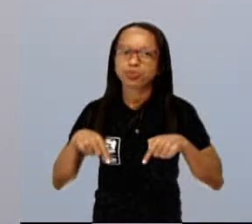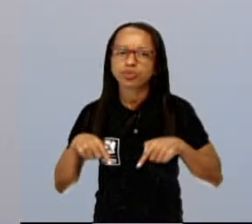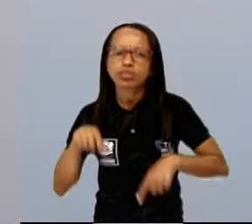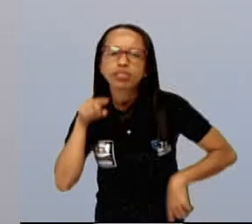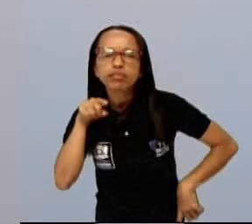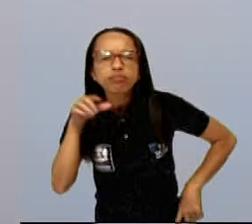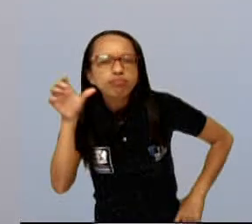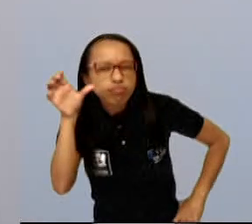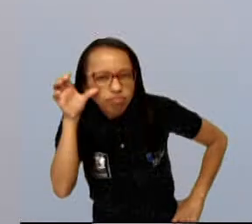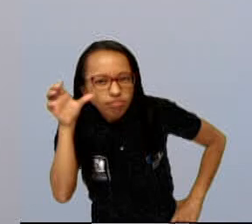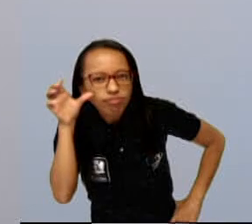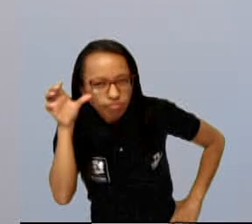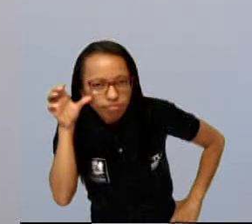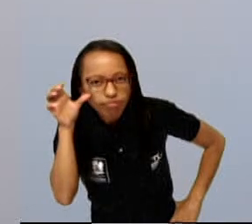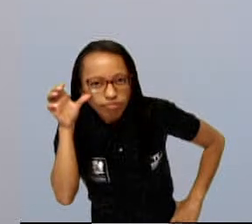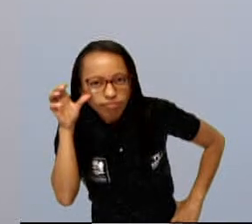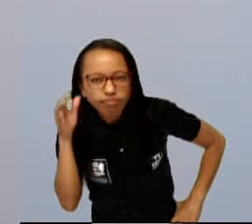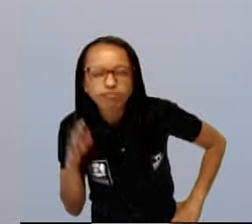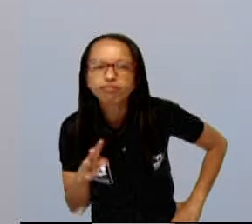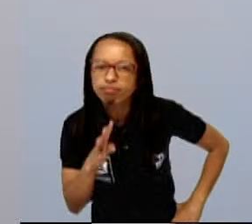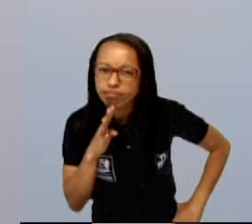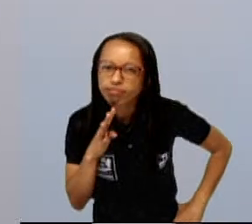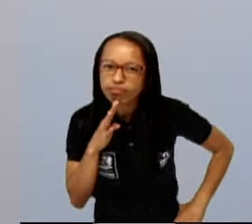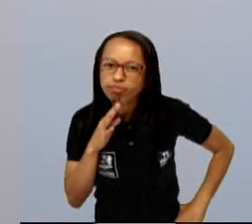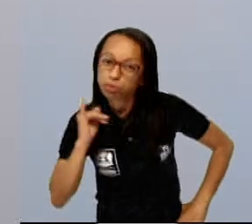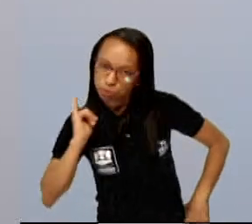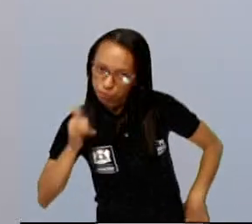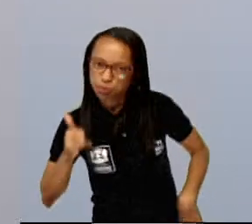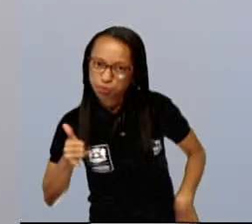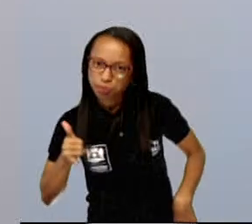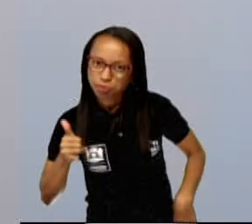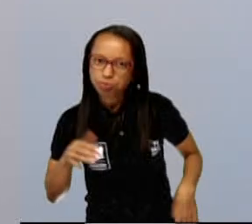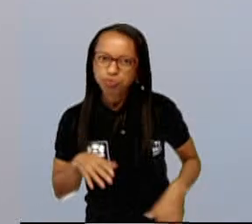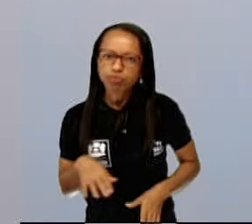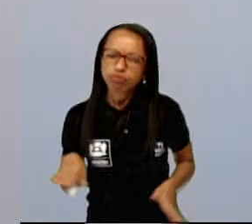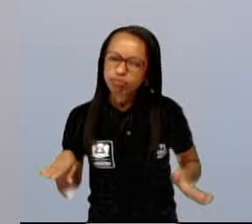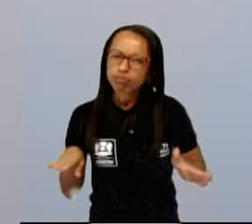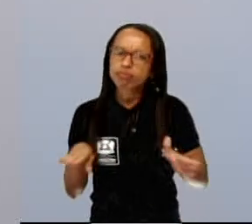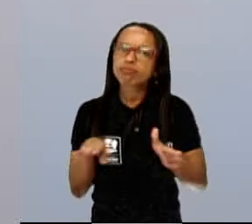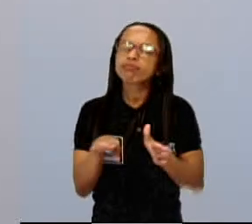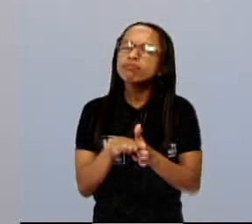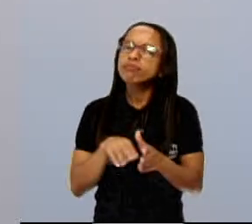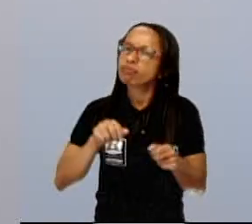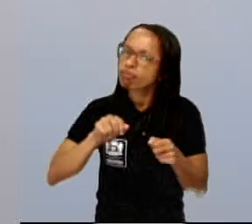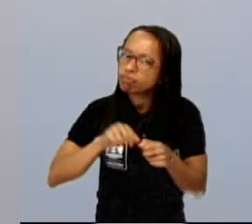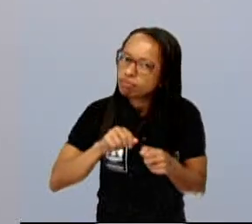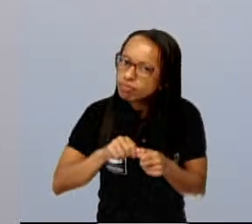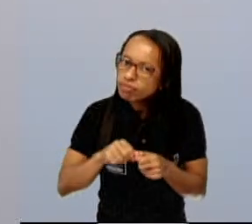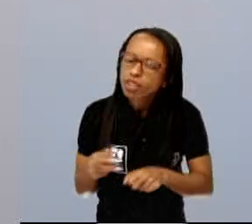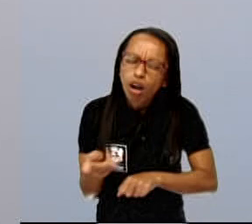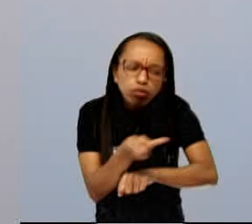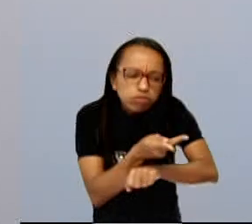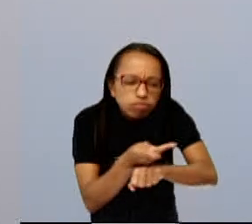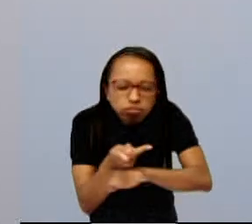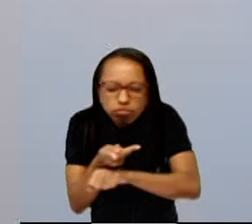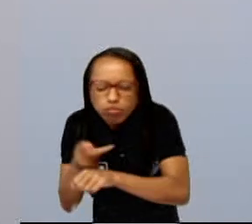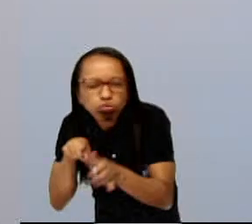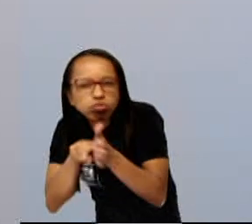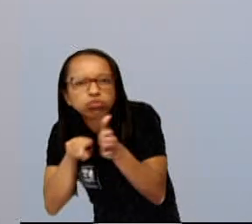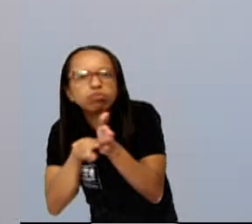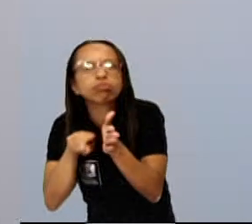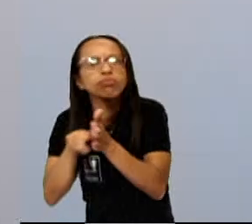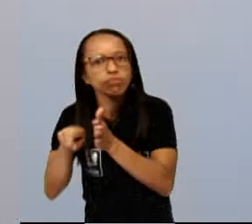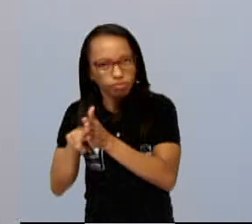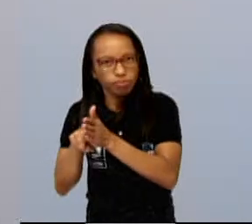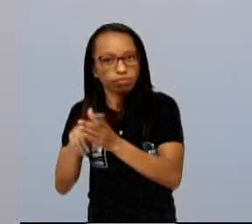conto? Esses contos, na verdade, que nós vimos, chegaram a fazer alguma busca para encontrar o texto